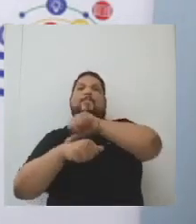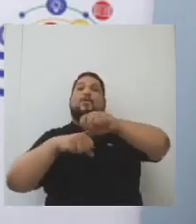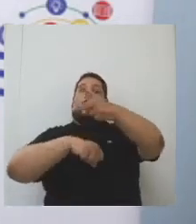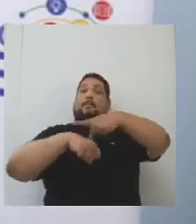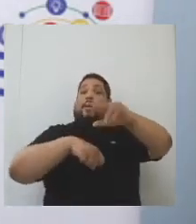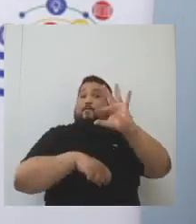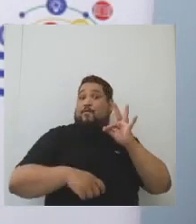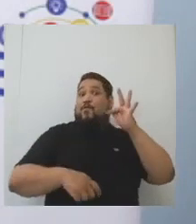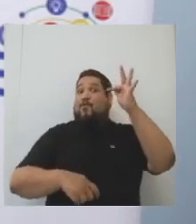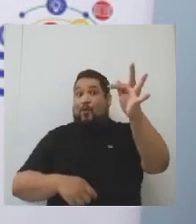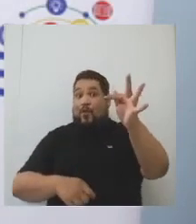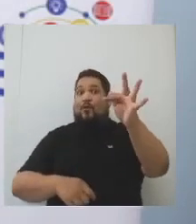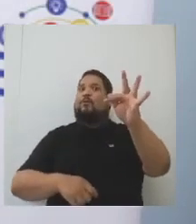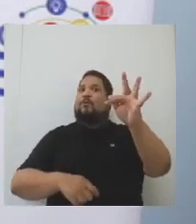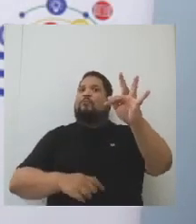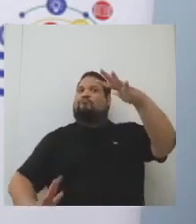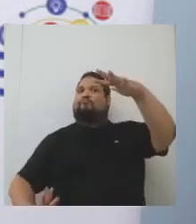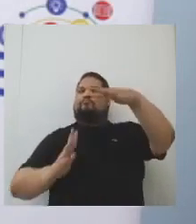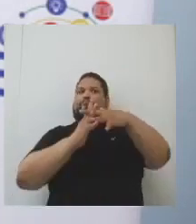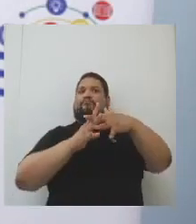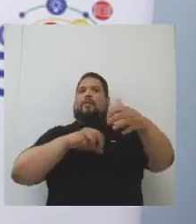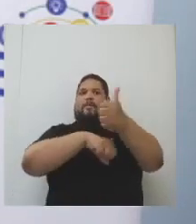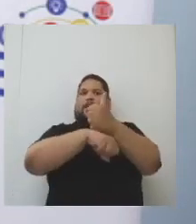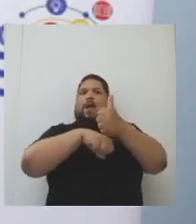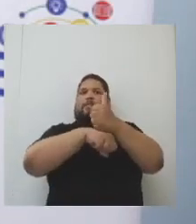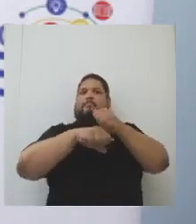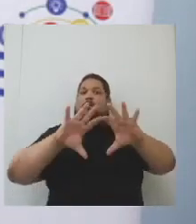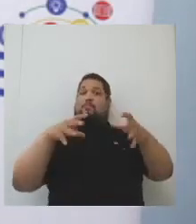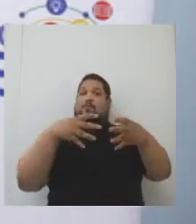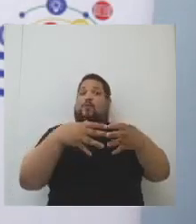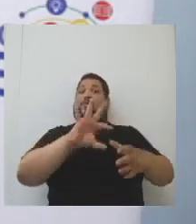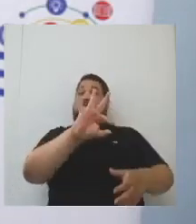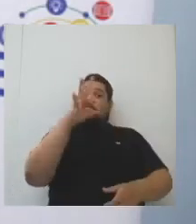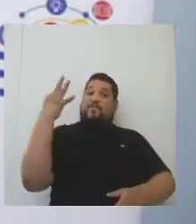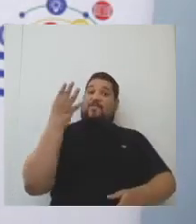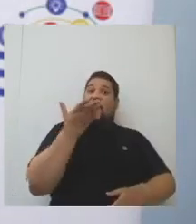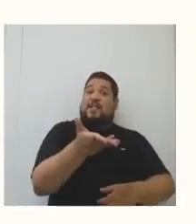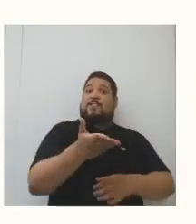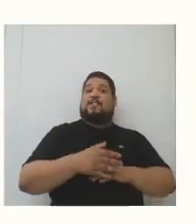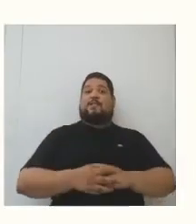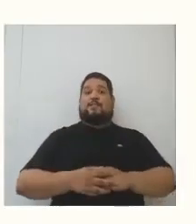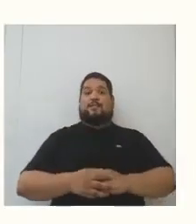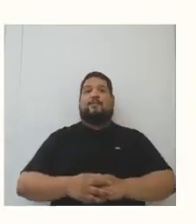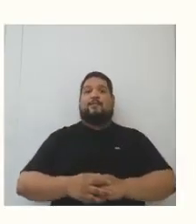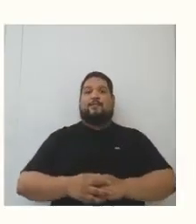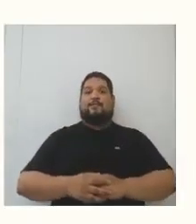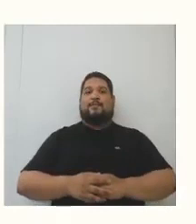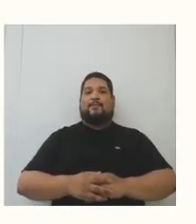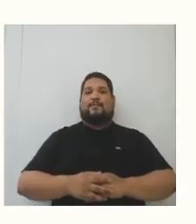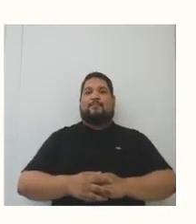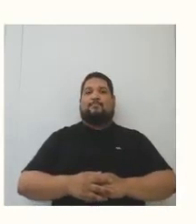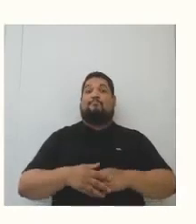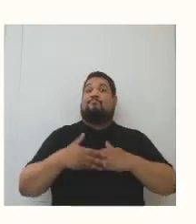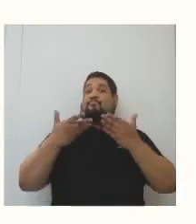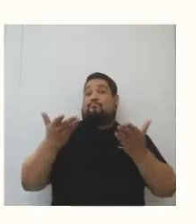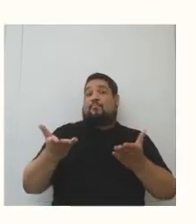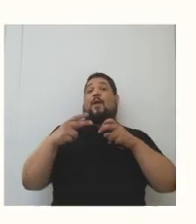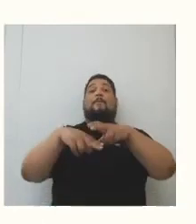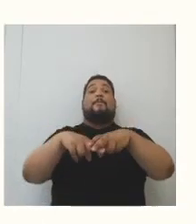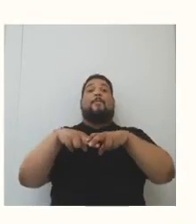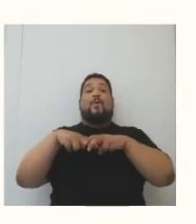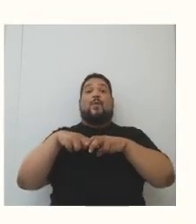no futuro, né, nesse contexto, a França na nação mais rica e mais poderosa do mundo. Então, sendo